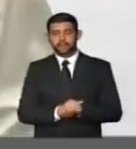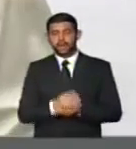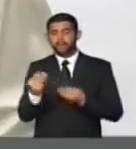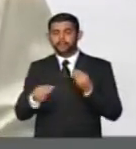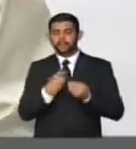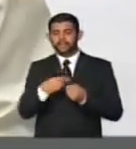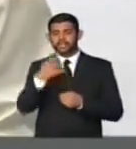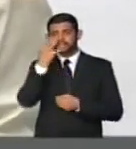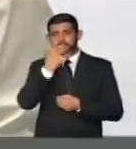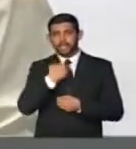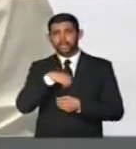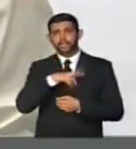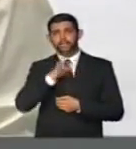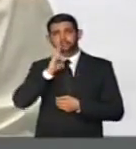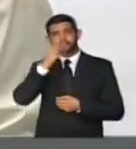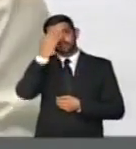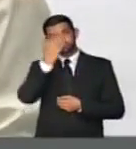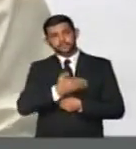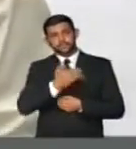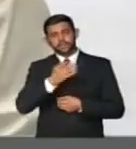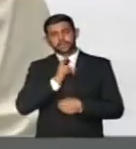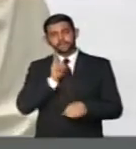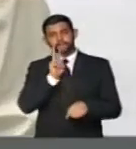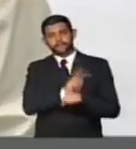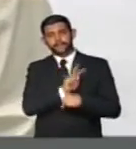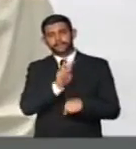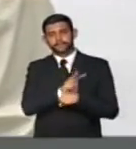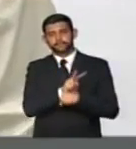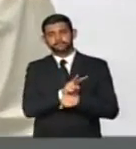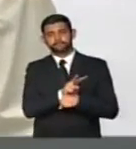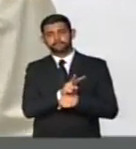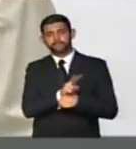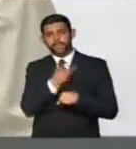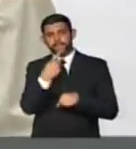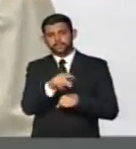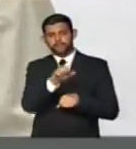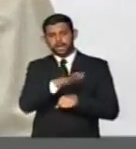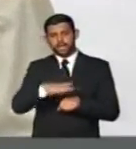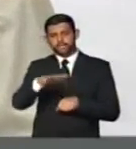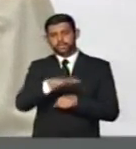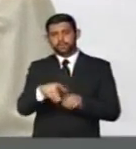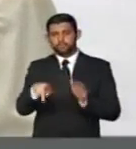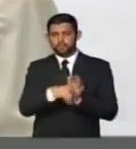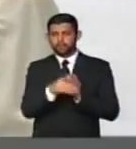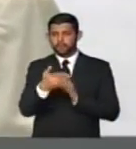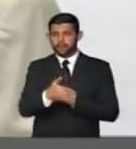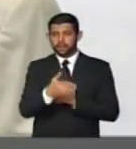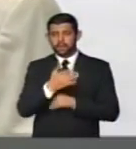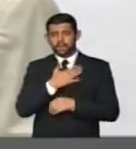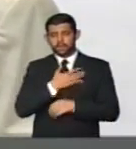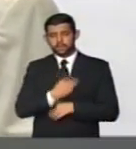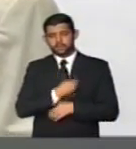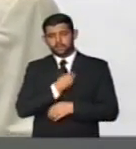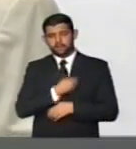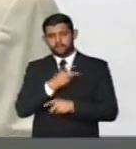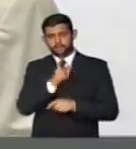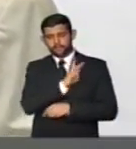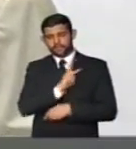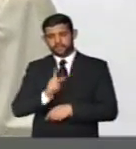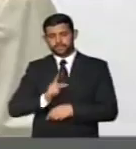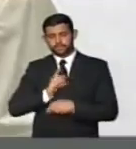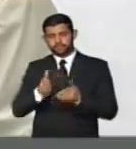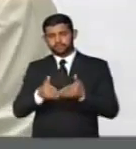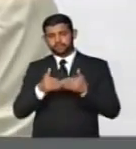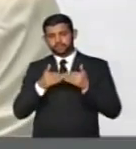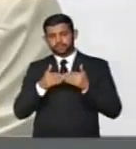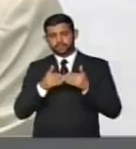pela maneira séria com que defende a sua região eu estava ali presidente e